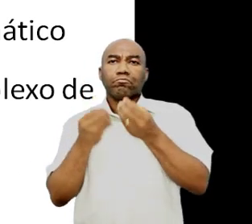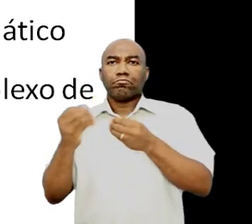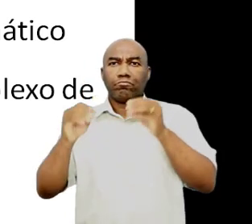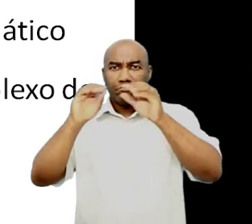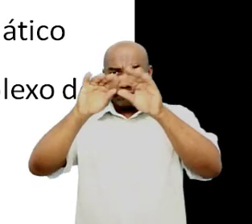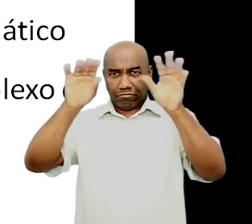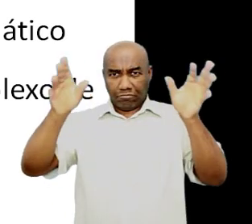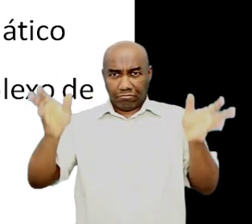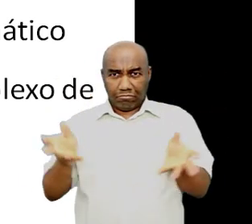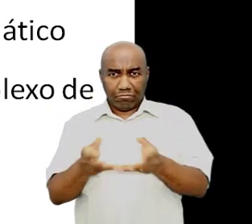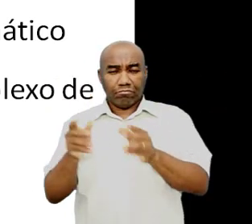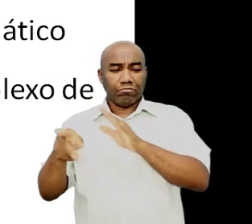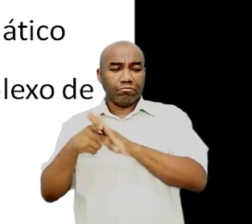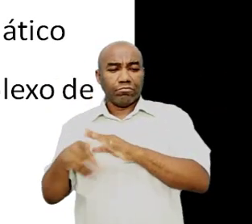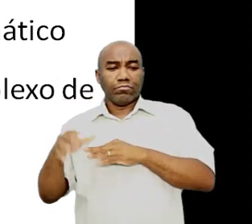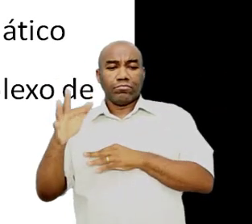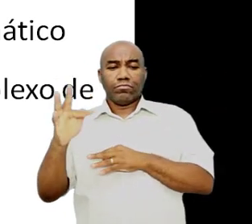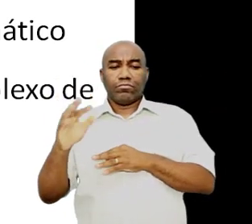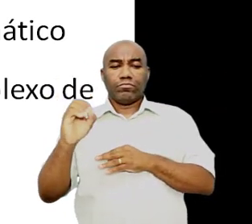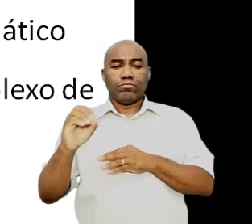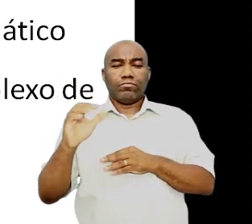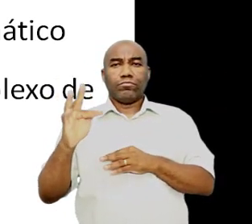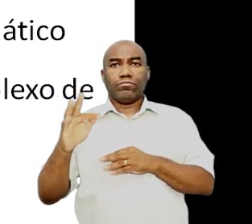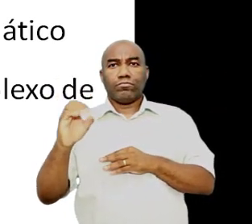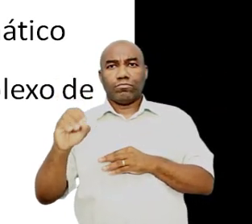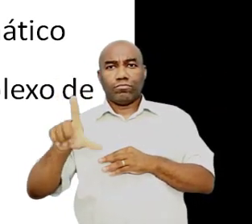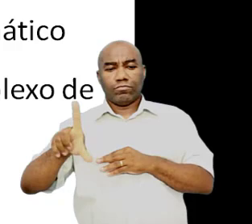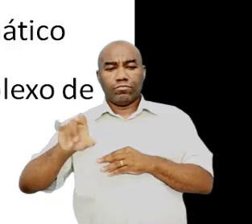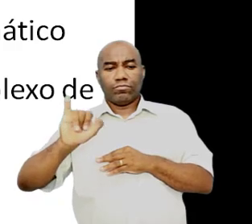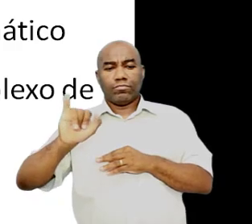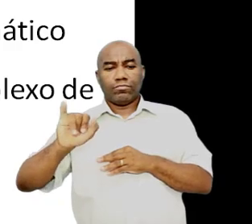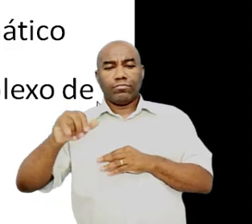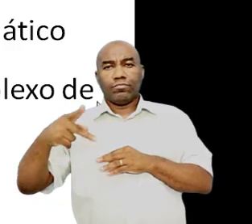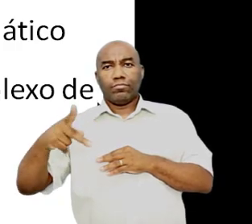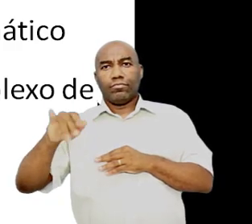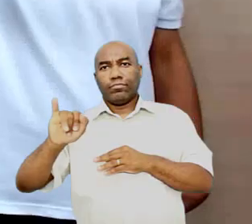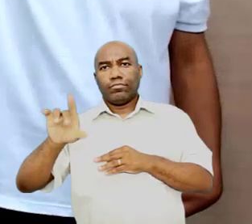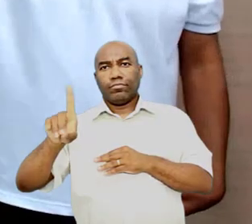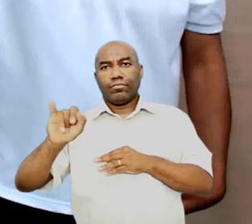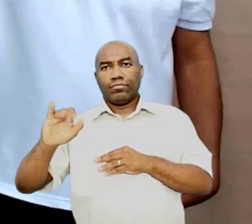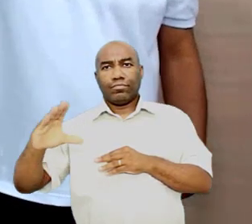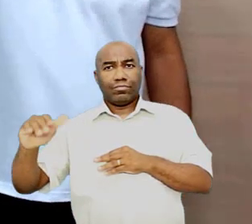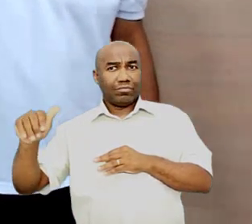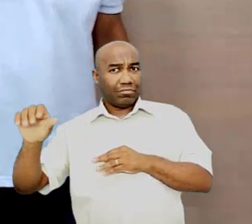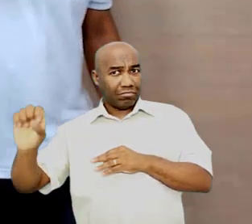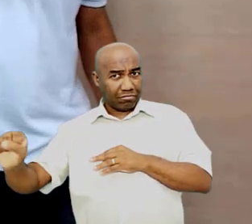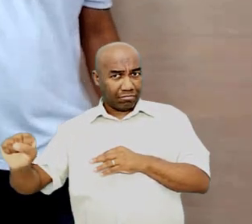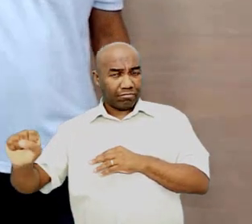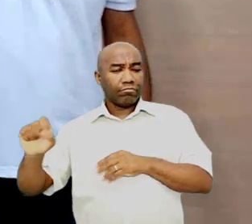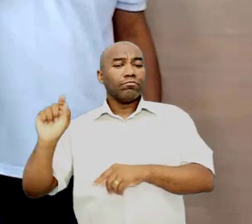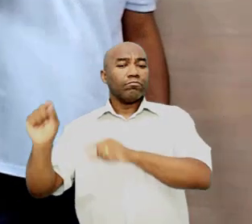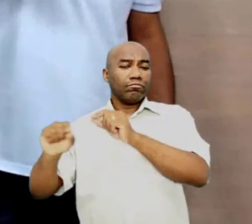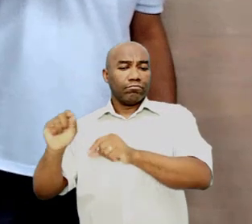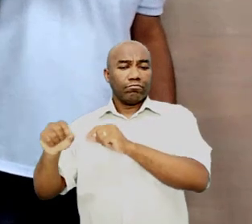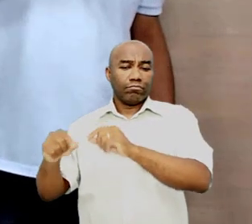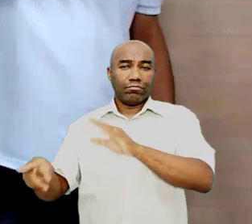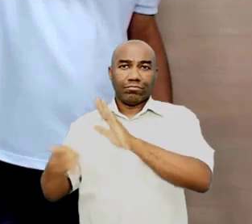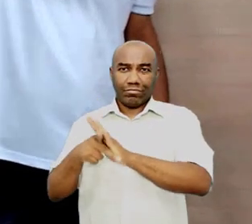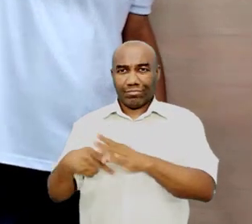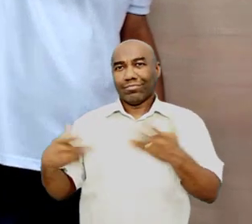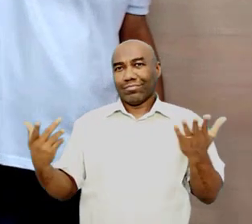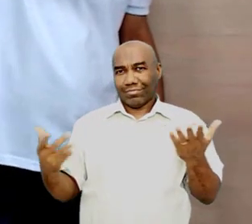fosfolipídicas derivadas da célula do hospedeiro. O que eu disse na aula? Vírus, ele tem a cápsula